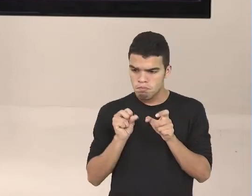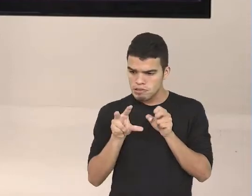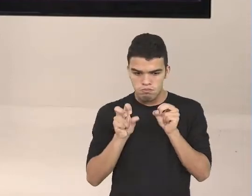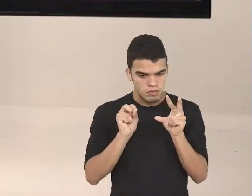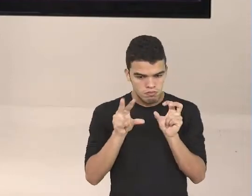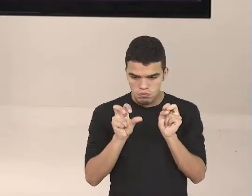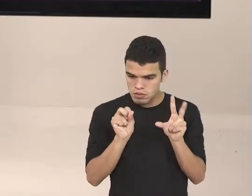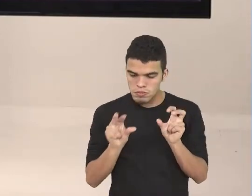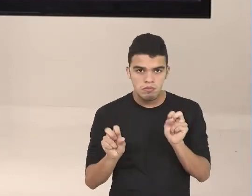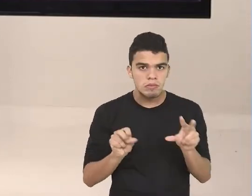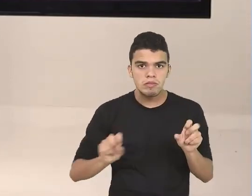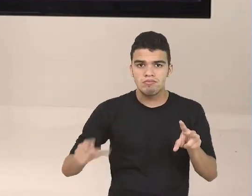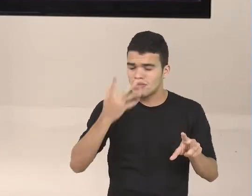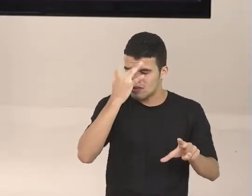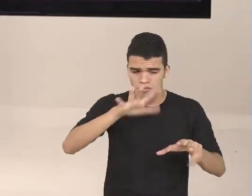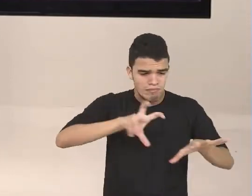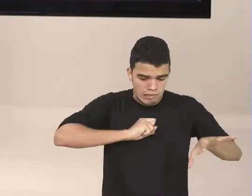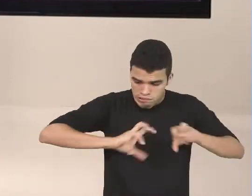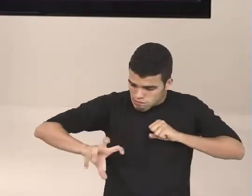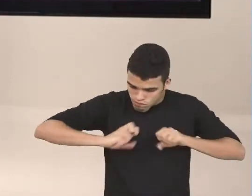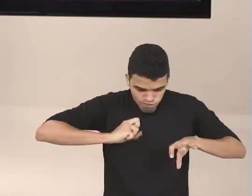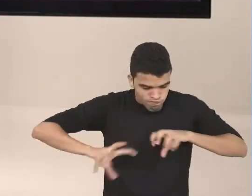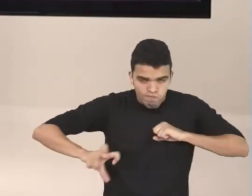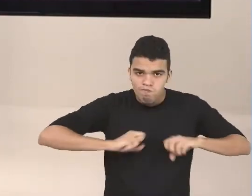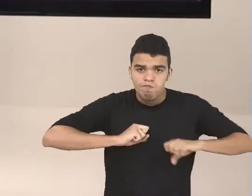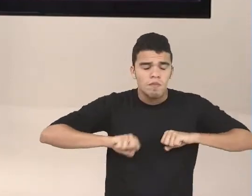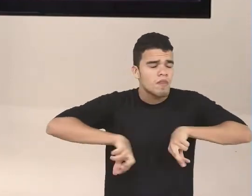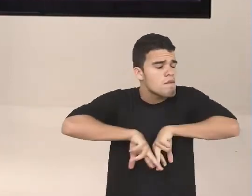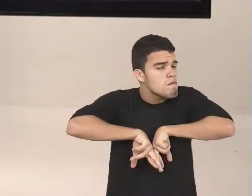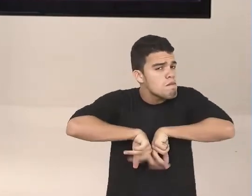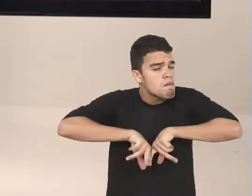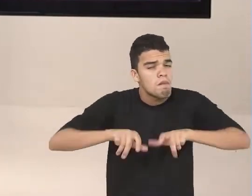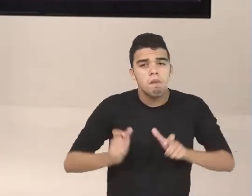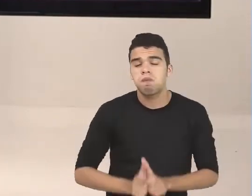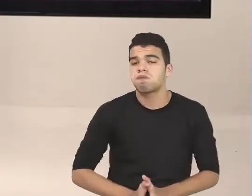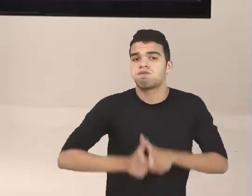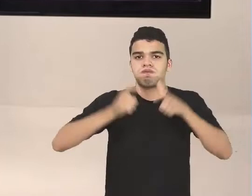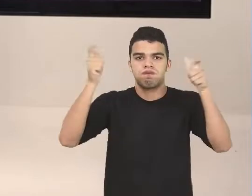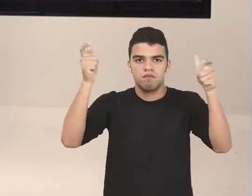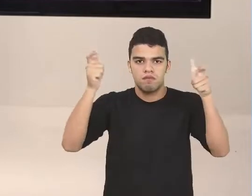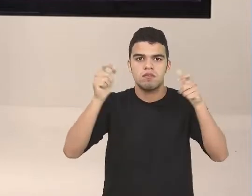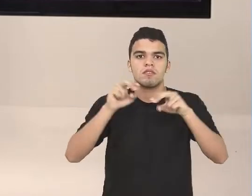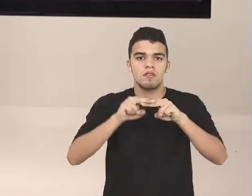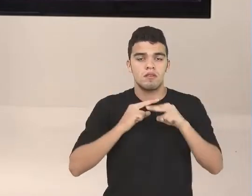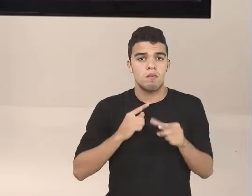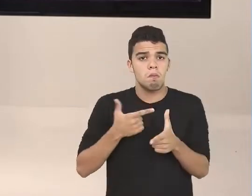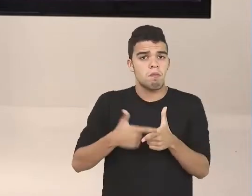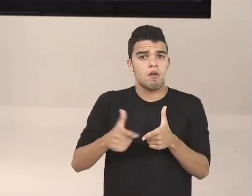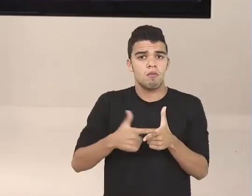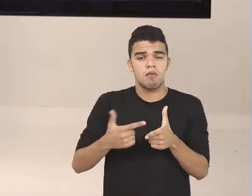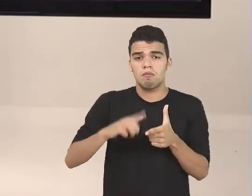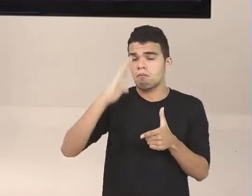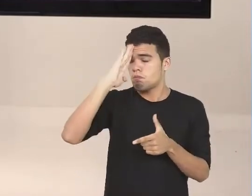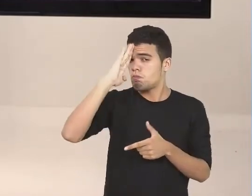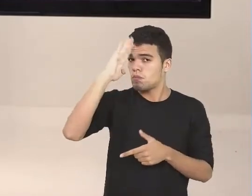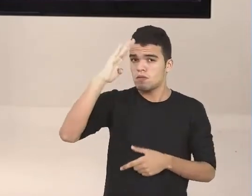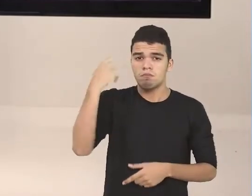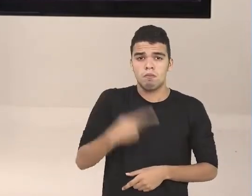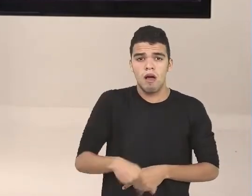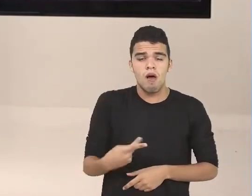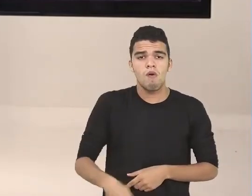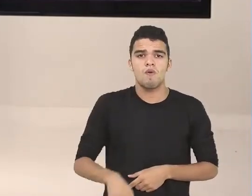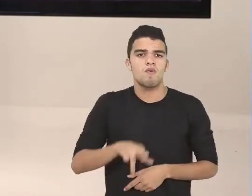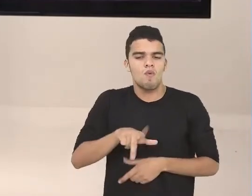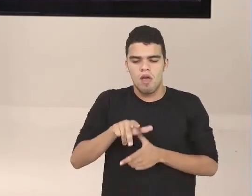consegue infectar muitas pessoas ao mesmo tempo. Então, o grande problema, o problema central, não é a doença em